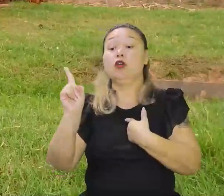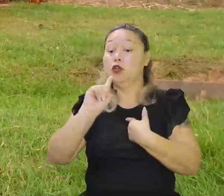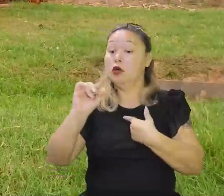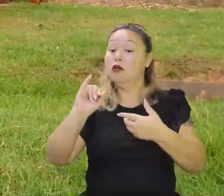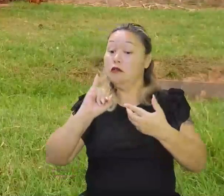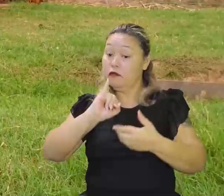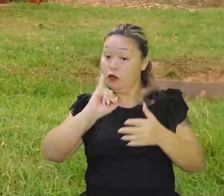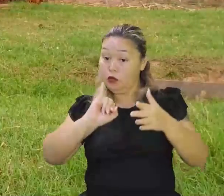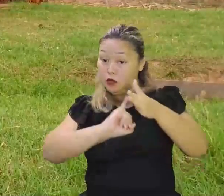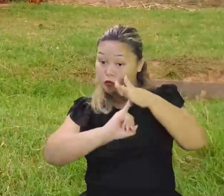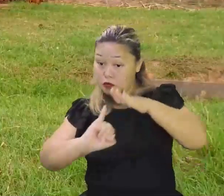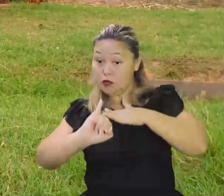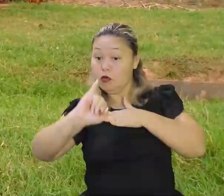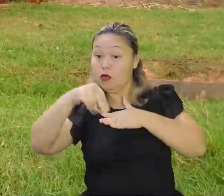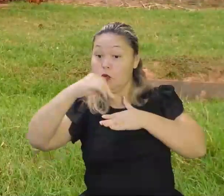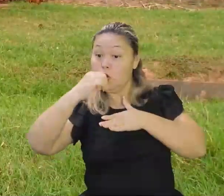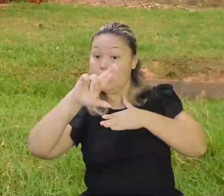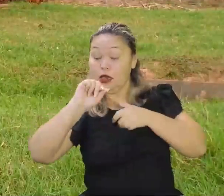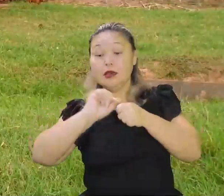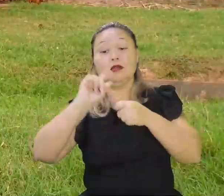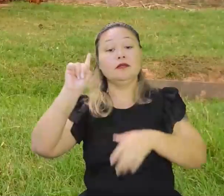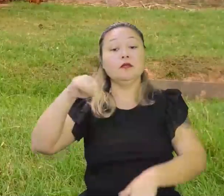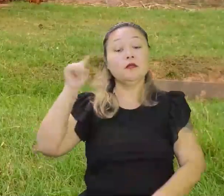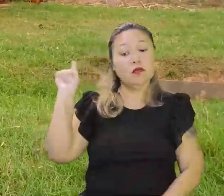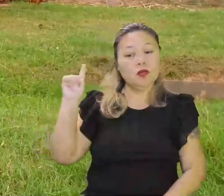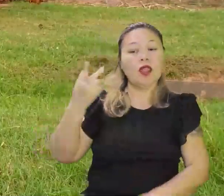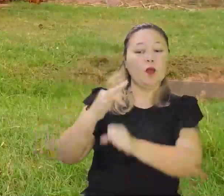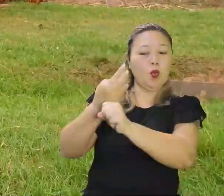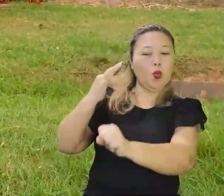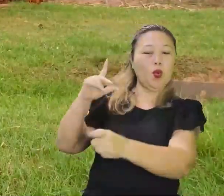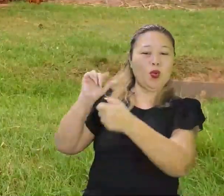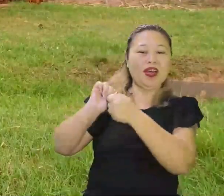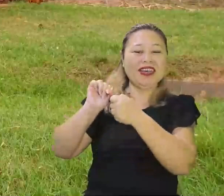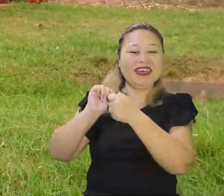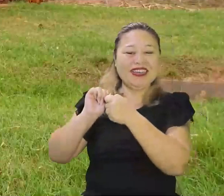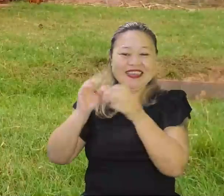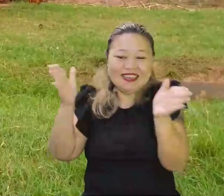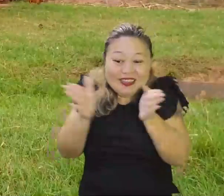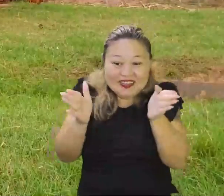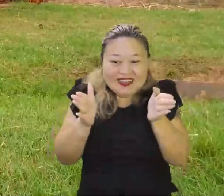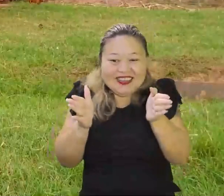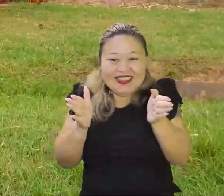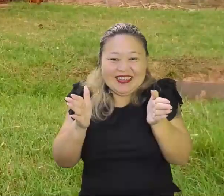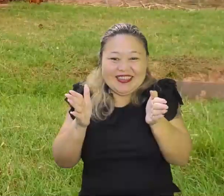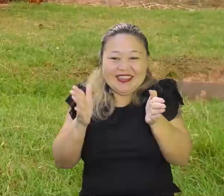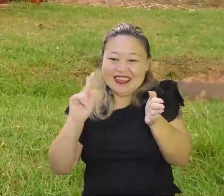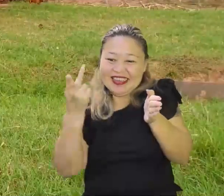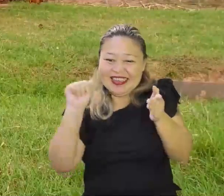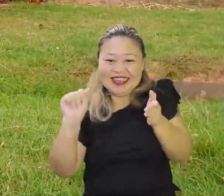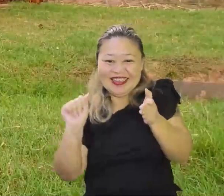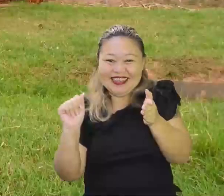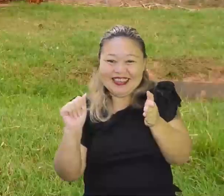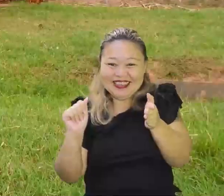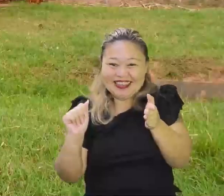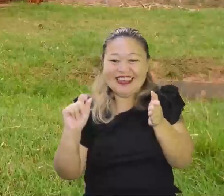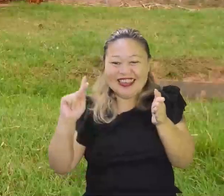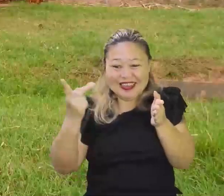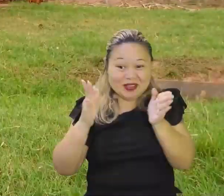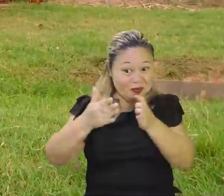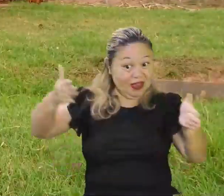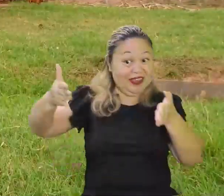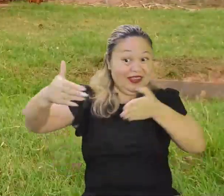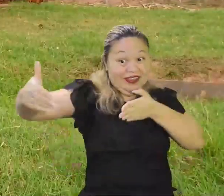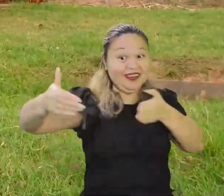passa a informação aqui para vocês. A minha lá é uma fazenda, tá? Porque eu reduzi, eu fiz a escala do hectare para menor, aí ela tá bem grande